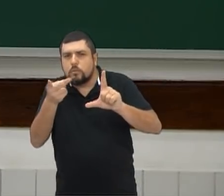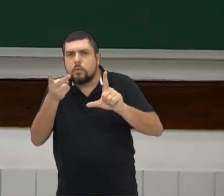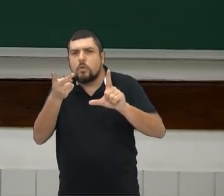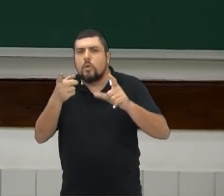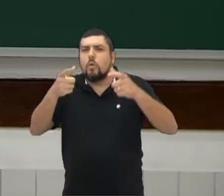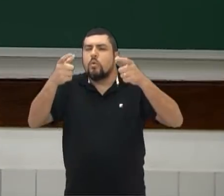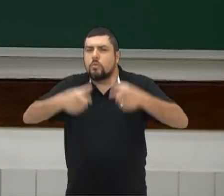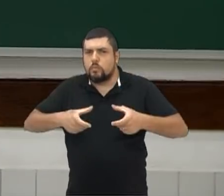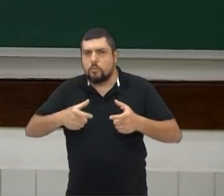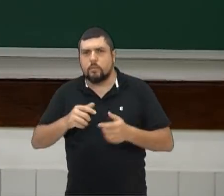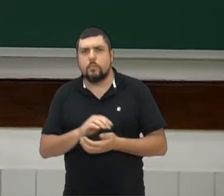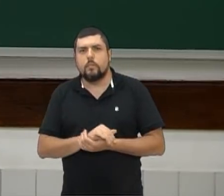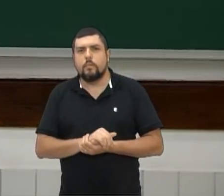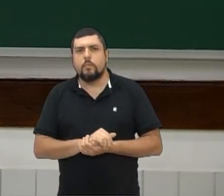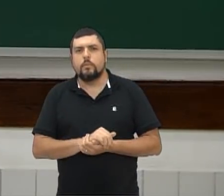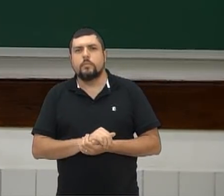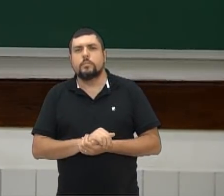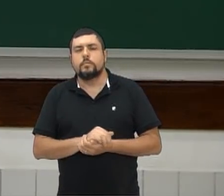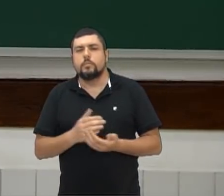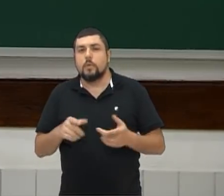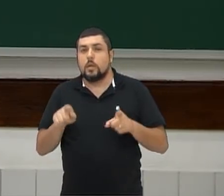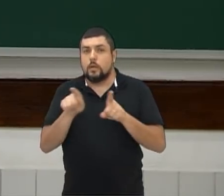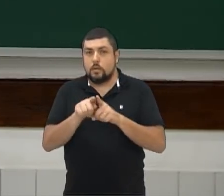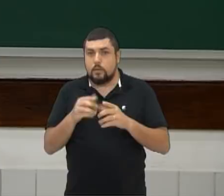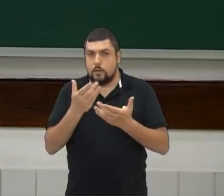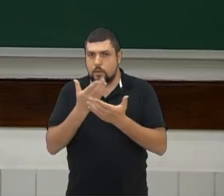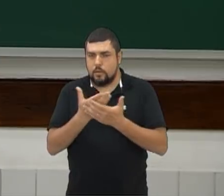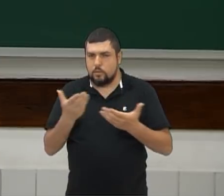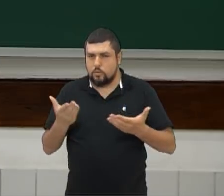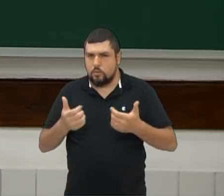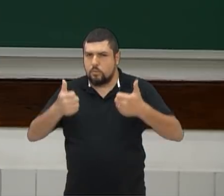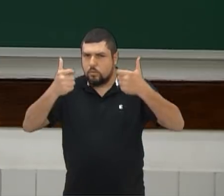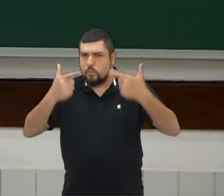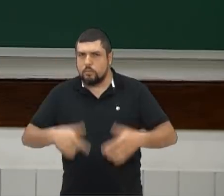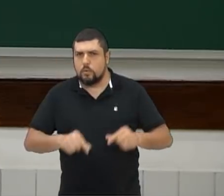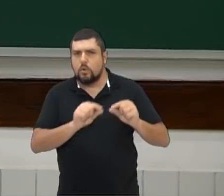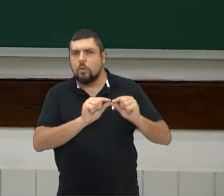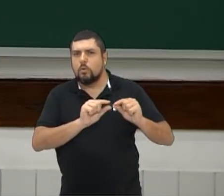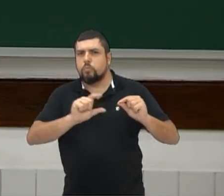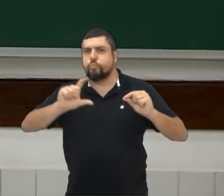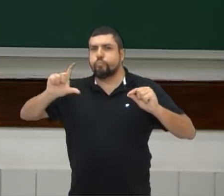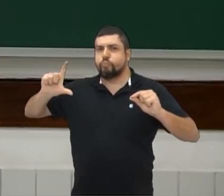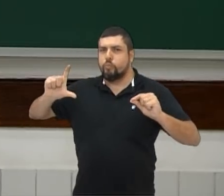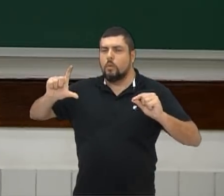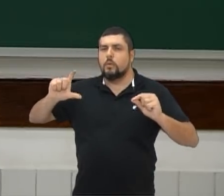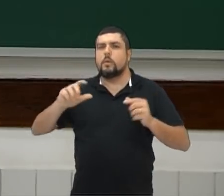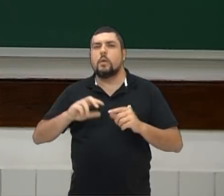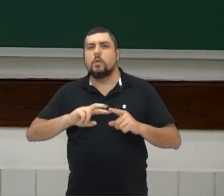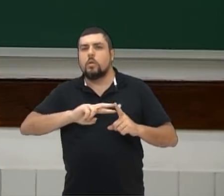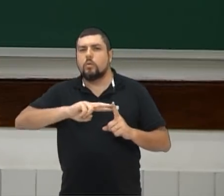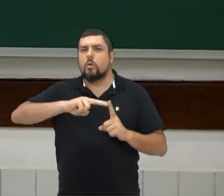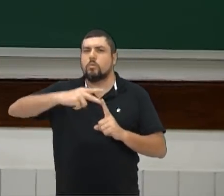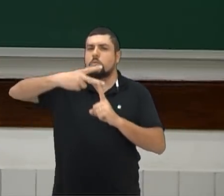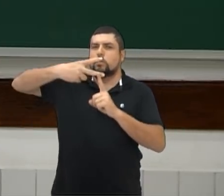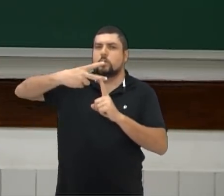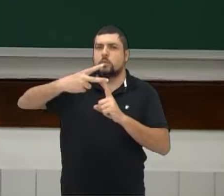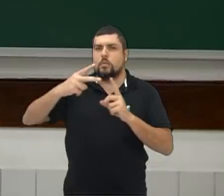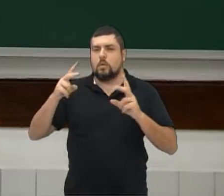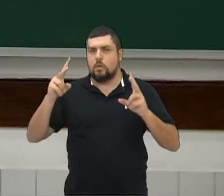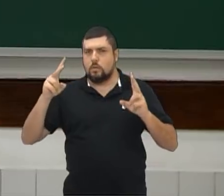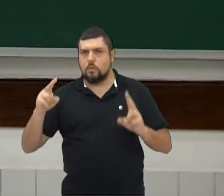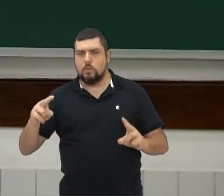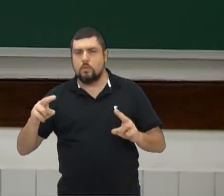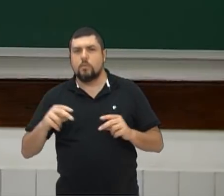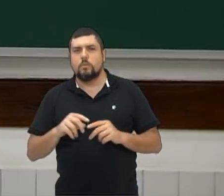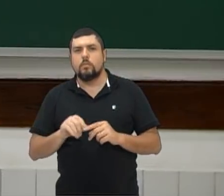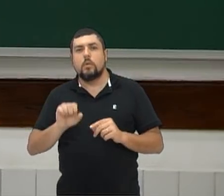localização. Na aula de hoje também falamos sobre ampliação. Quando ampliamos uma figura proporcionalmente,